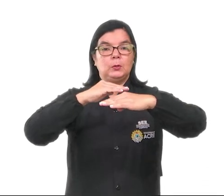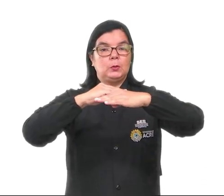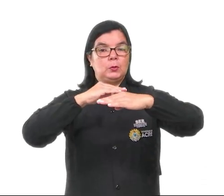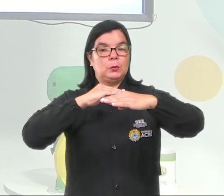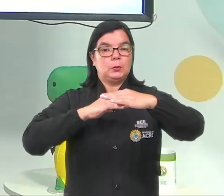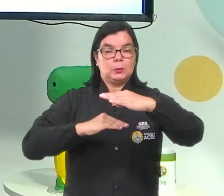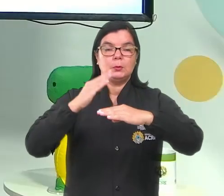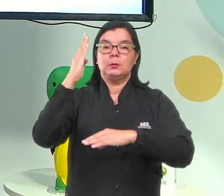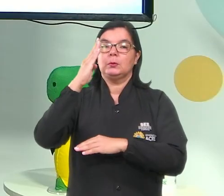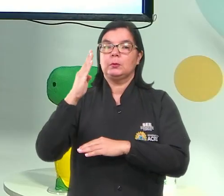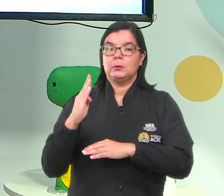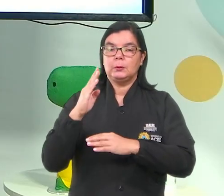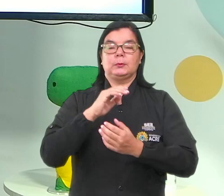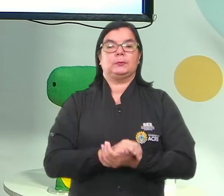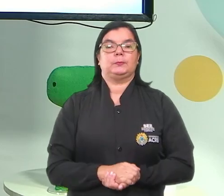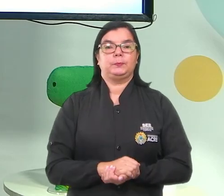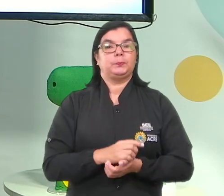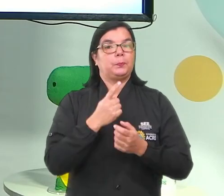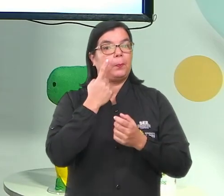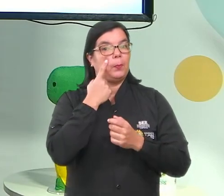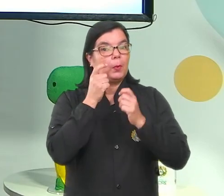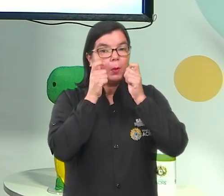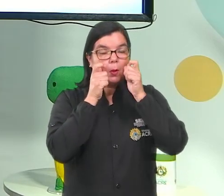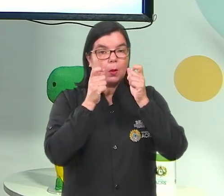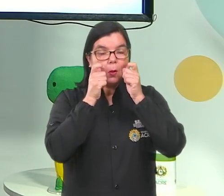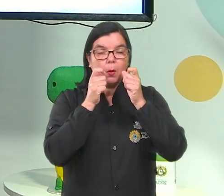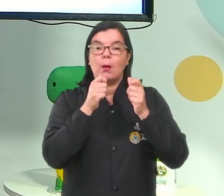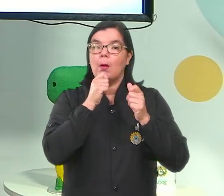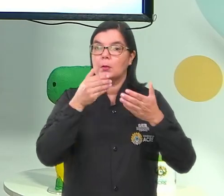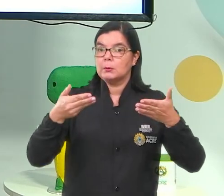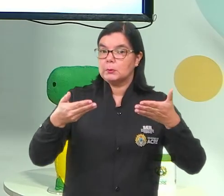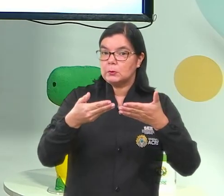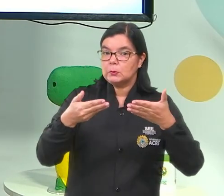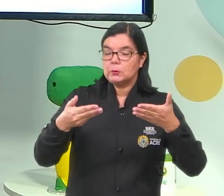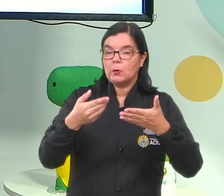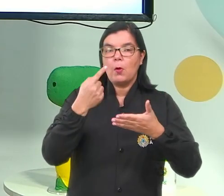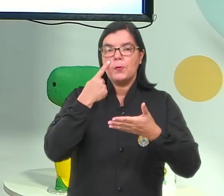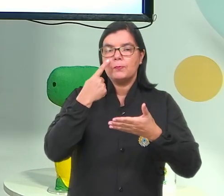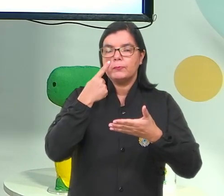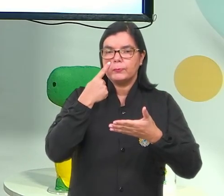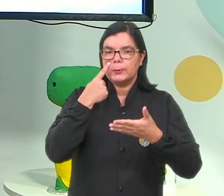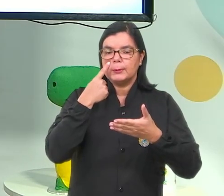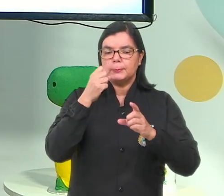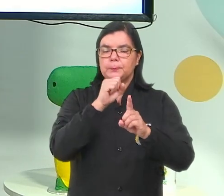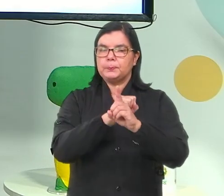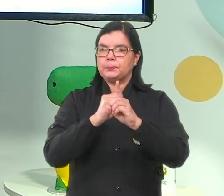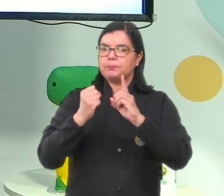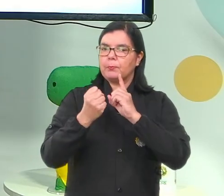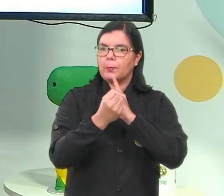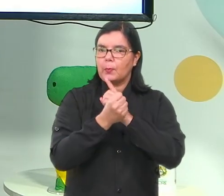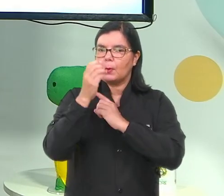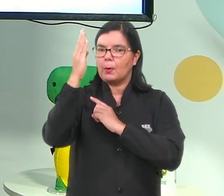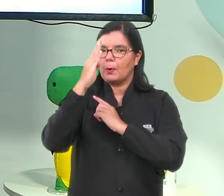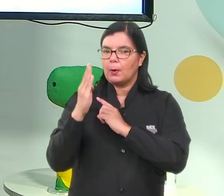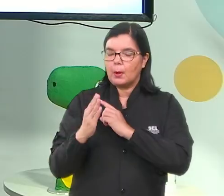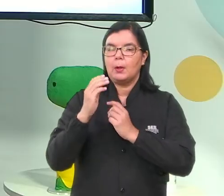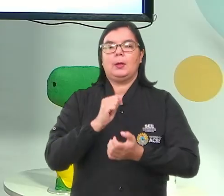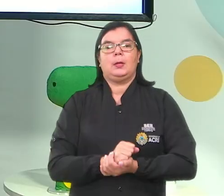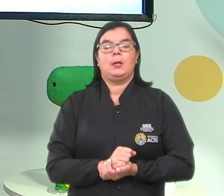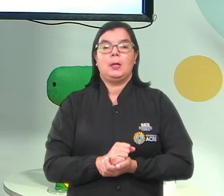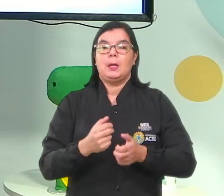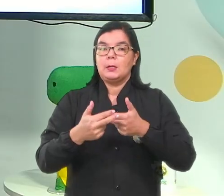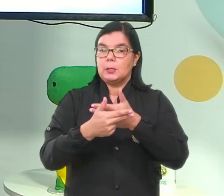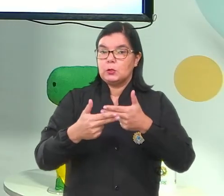no Brasil. Então, preste bem atenção. Ainda hoje, nós podemos observar na sociedade brasileira essas